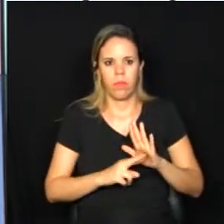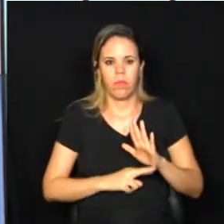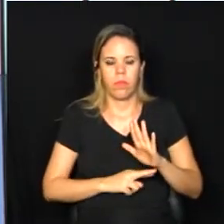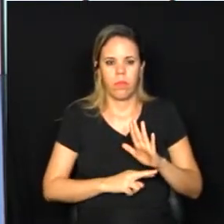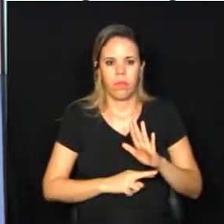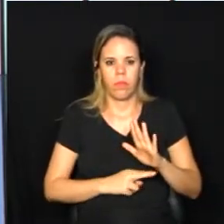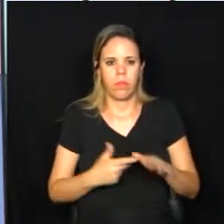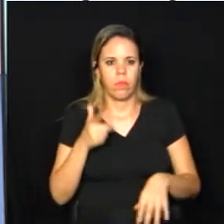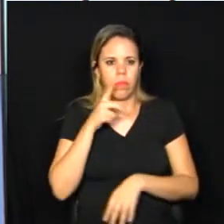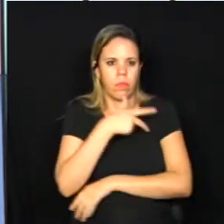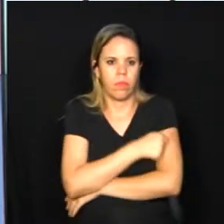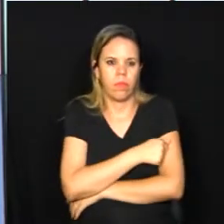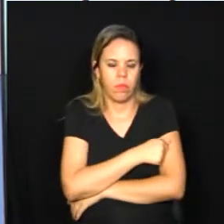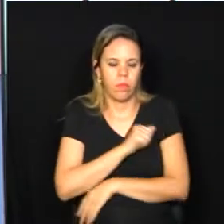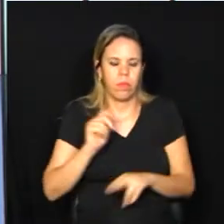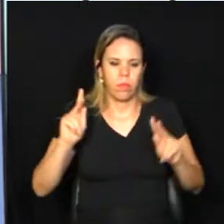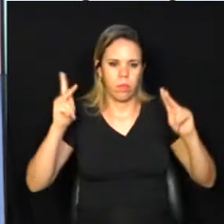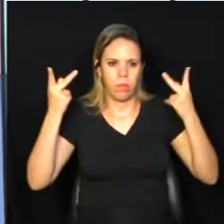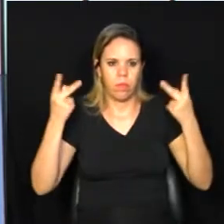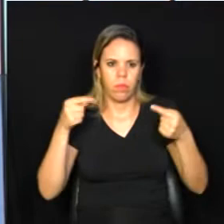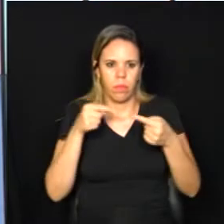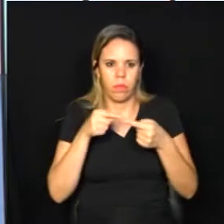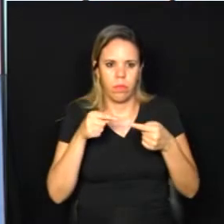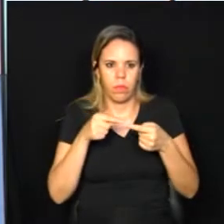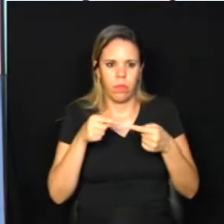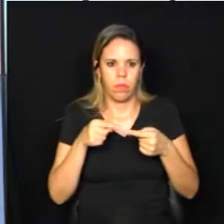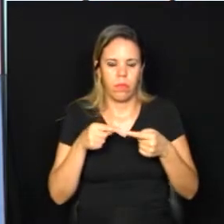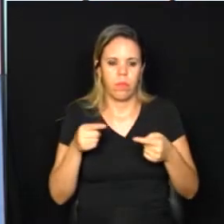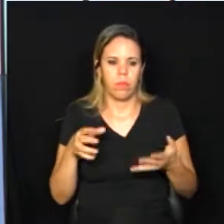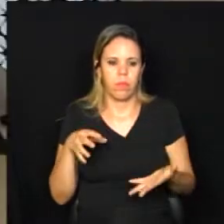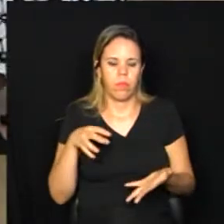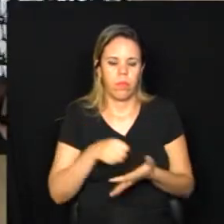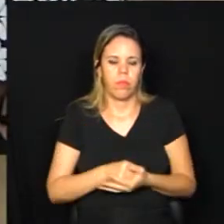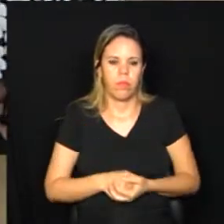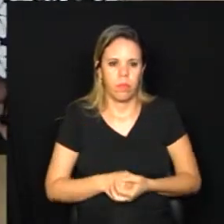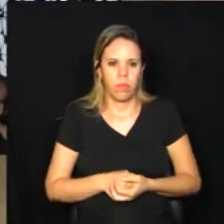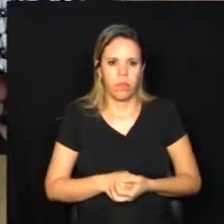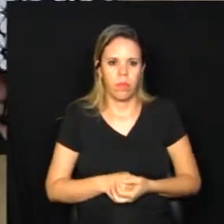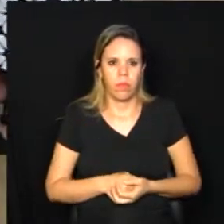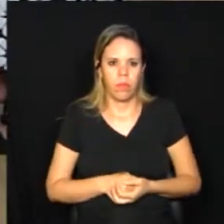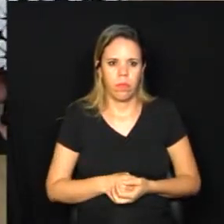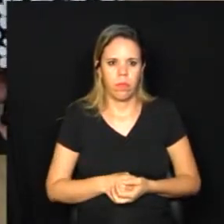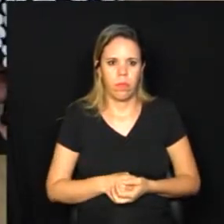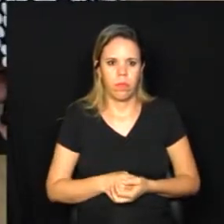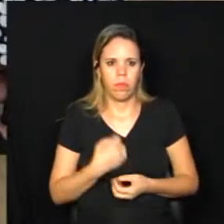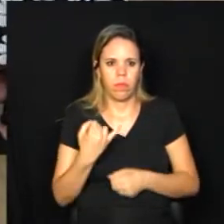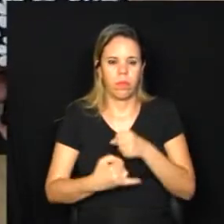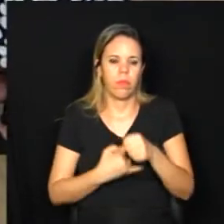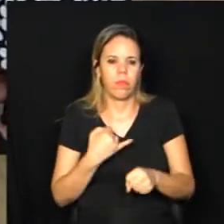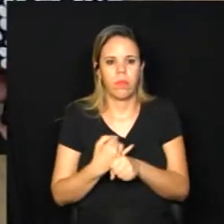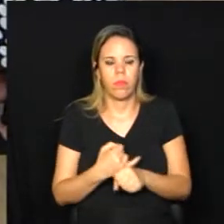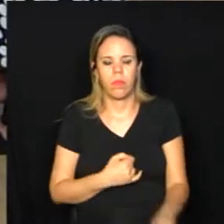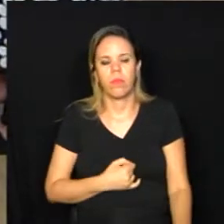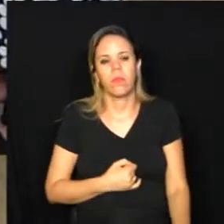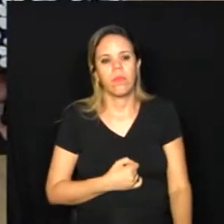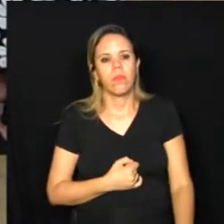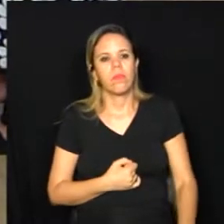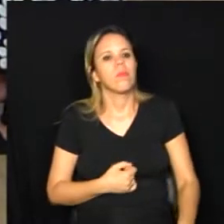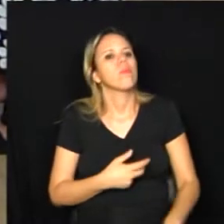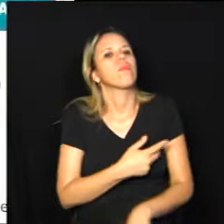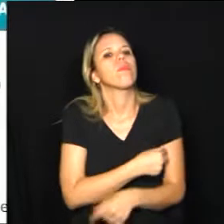para ser vacinada em Hortolândia, de acordo com esse pré-cadastro. Olha, a gente abriu a página, olha, vacinação